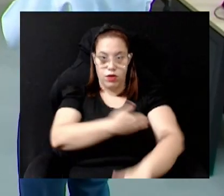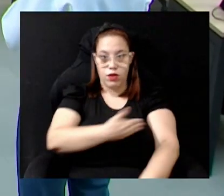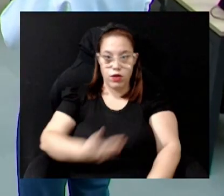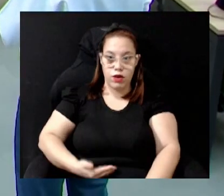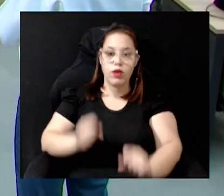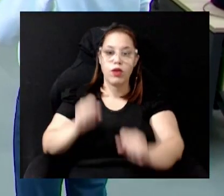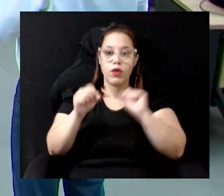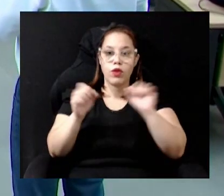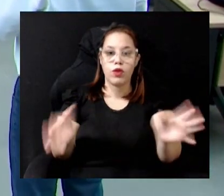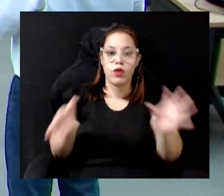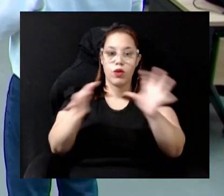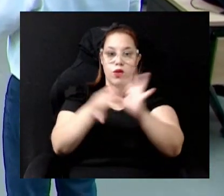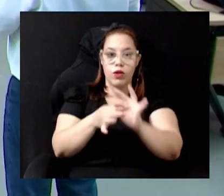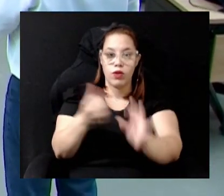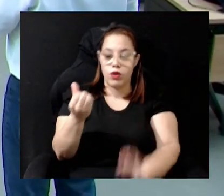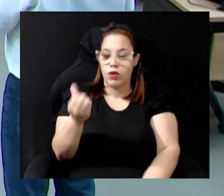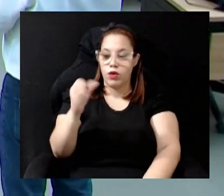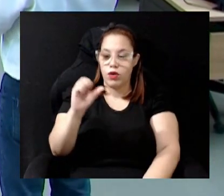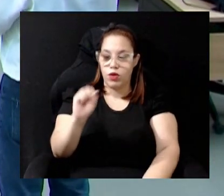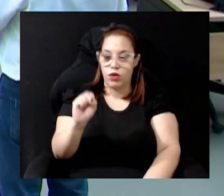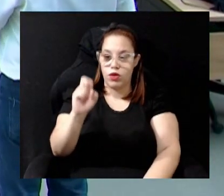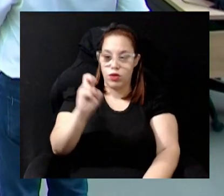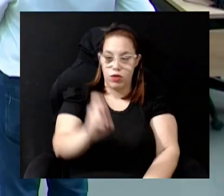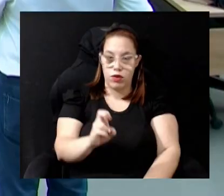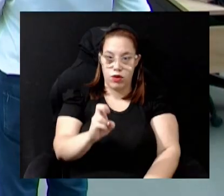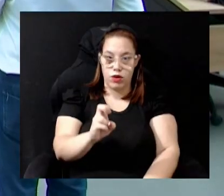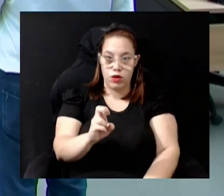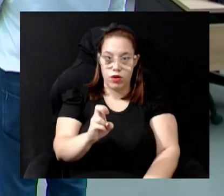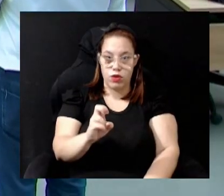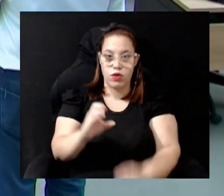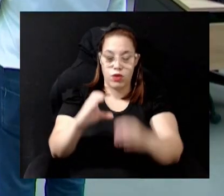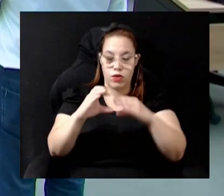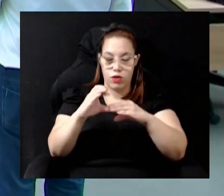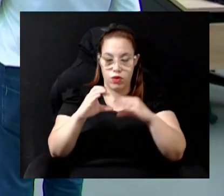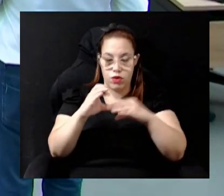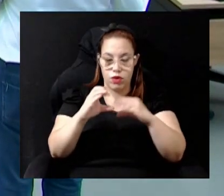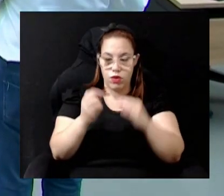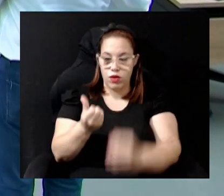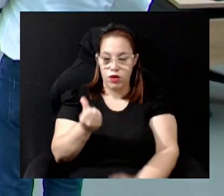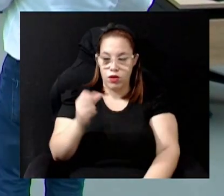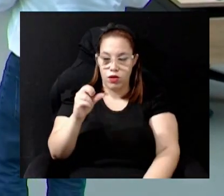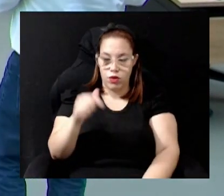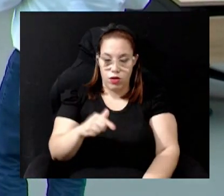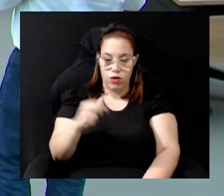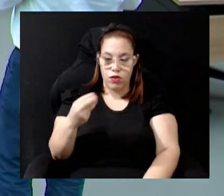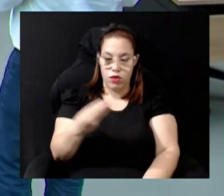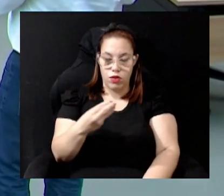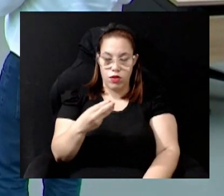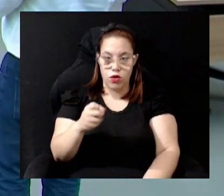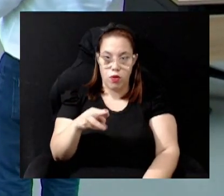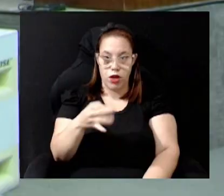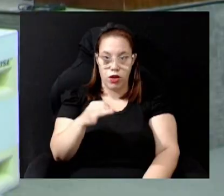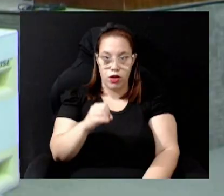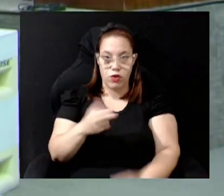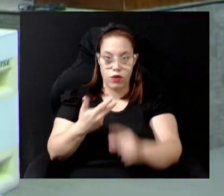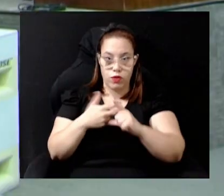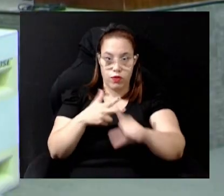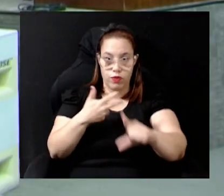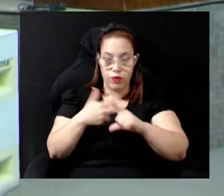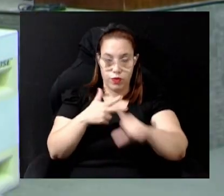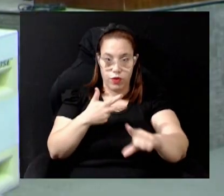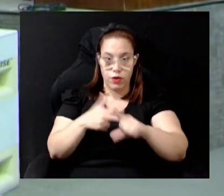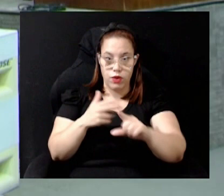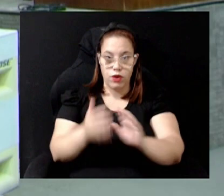os 185 servidores concursados e os 173 comissionados do Legislativo Campineiro. Primeiro